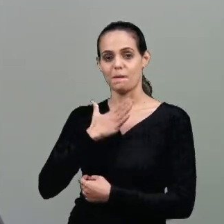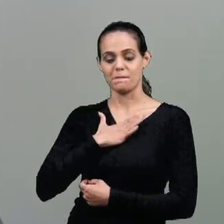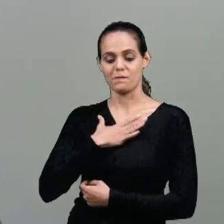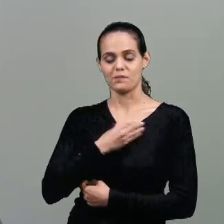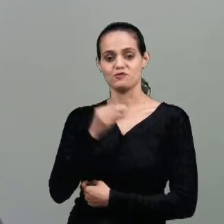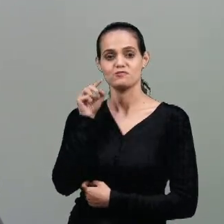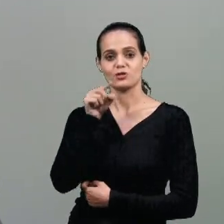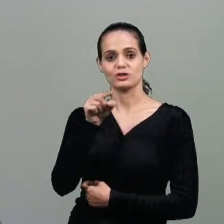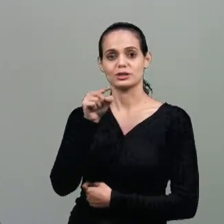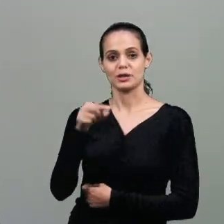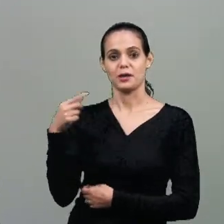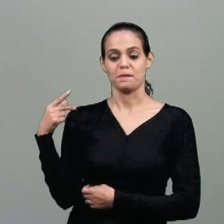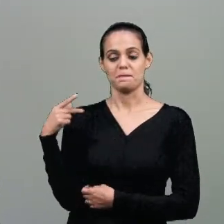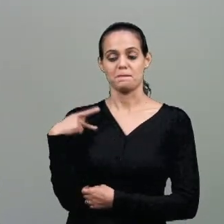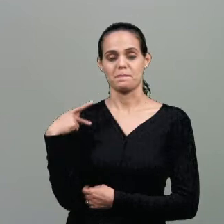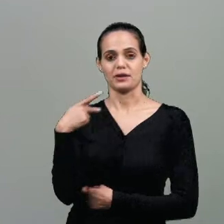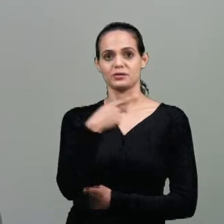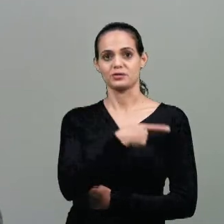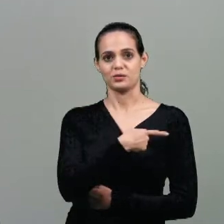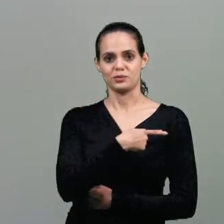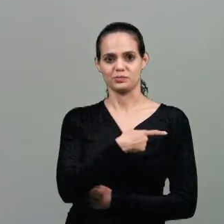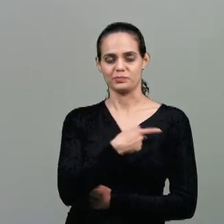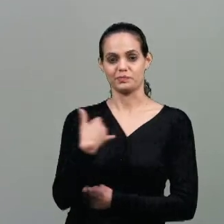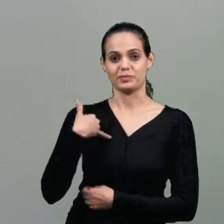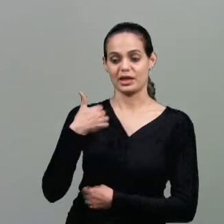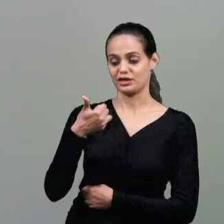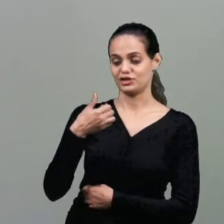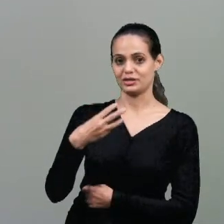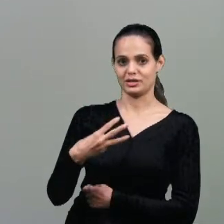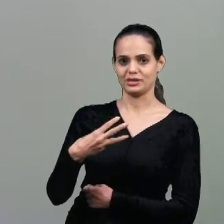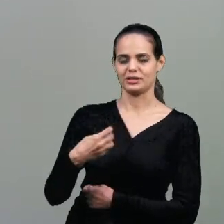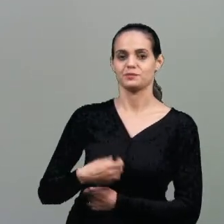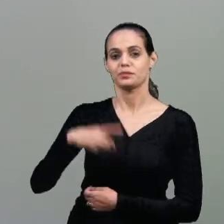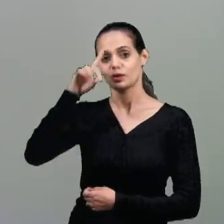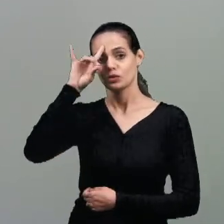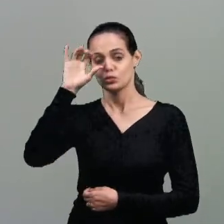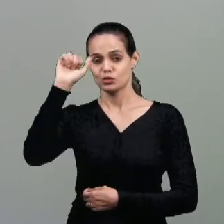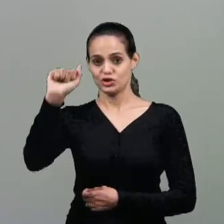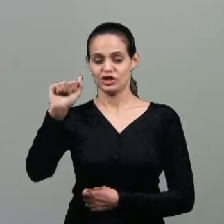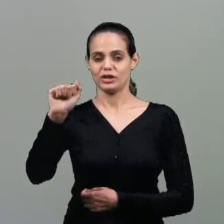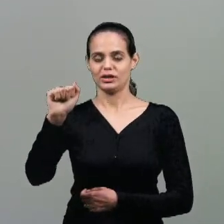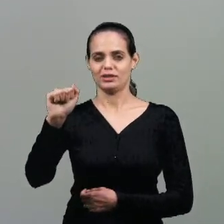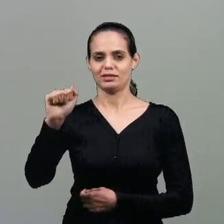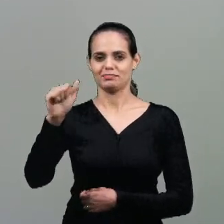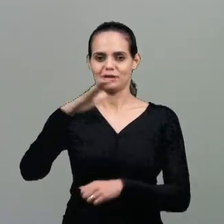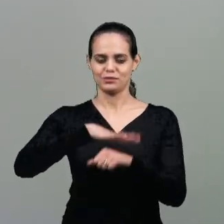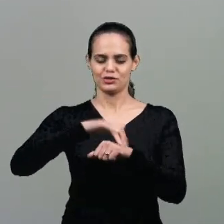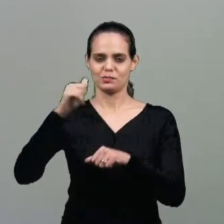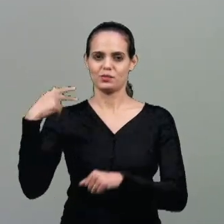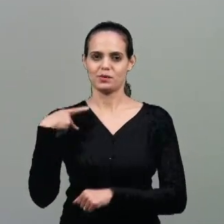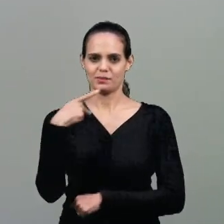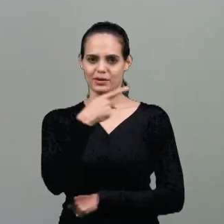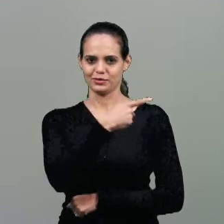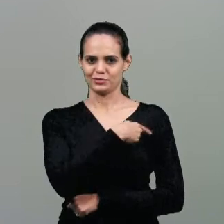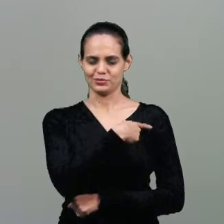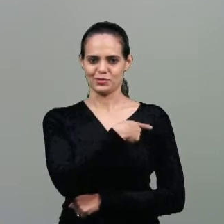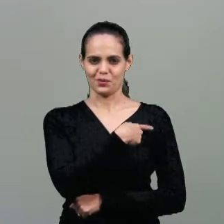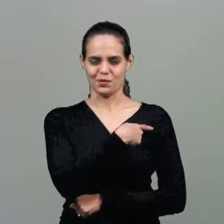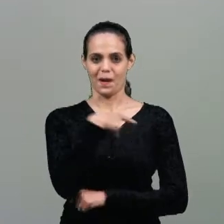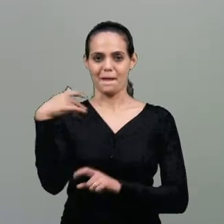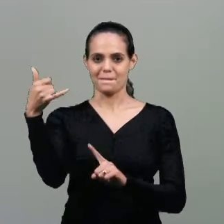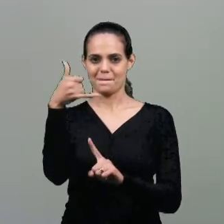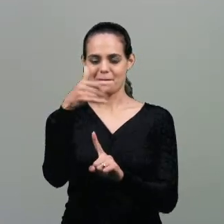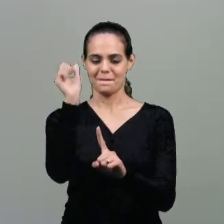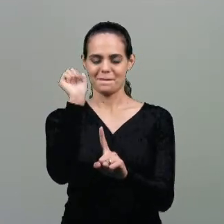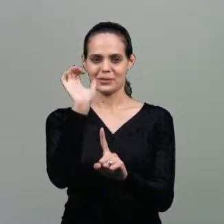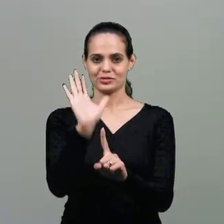obra, aos 13 anos de idade. No dia da minha ordenação, o Senhor me fez lembrar deste momento, né? Quer